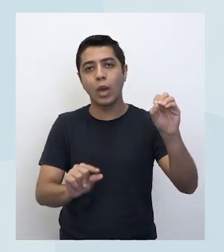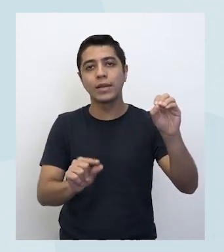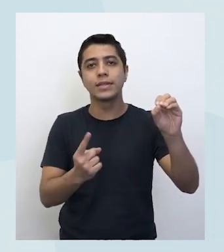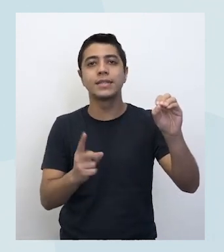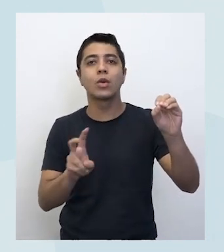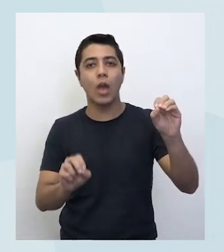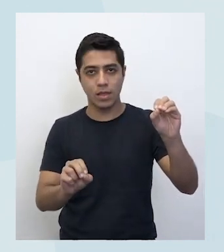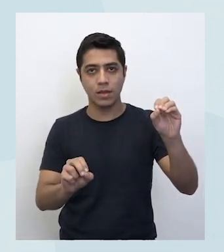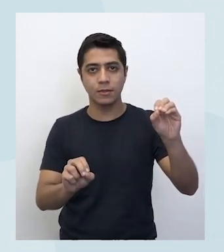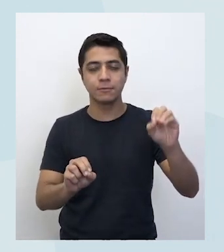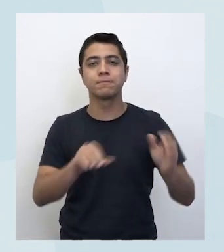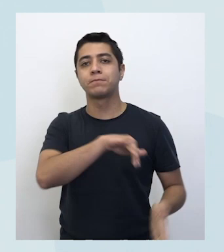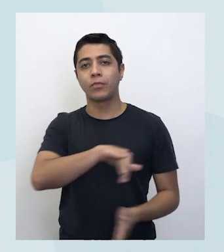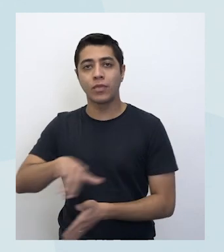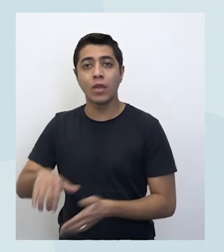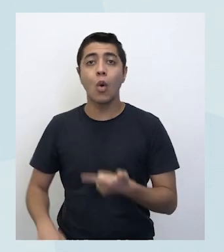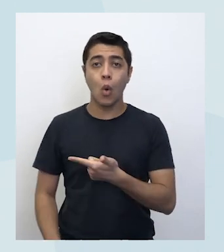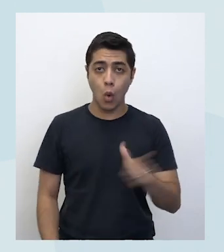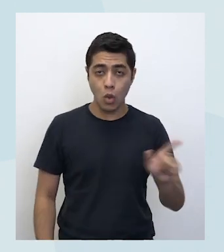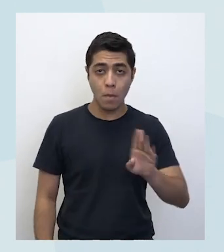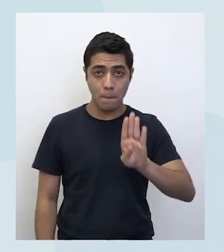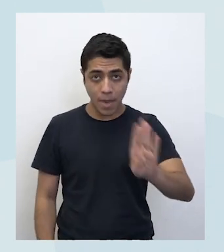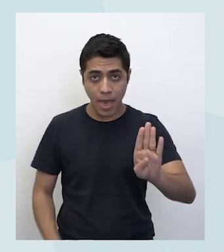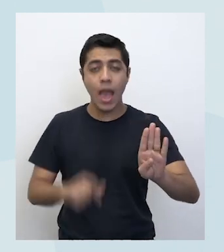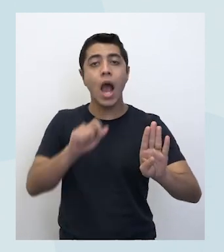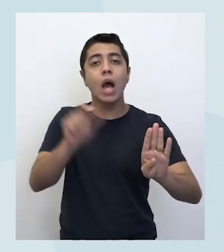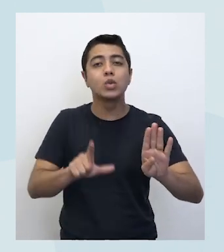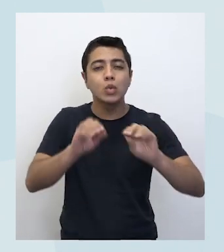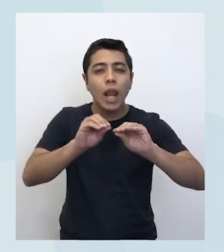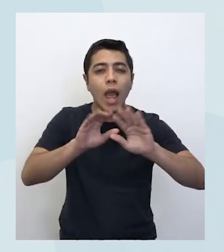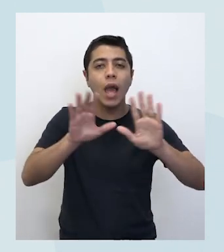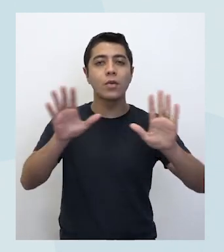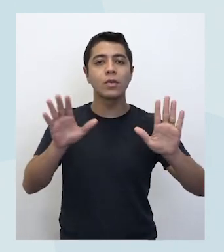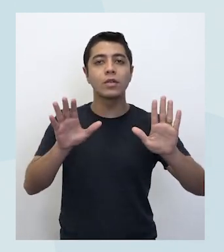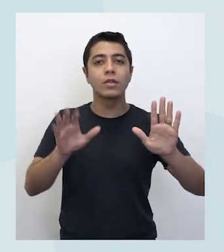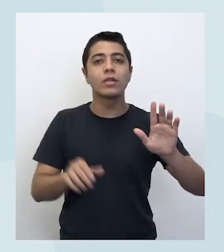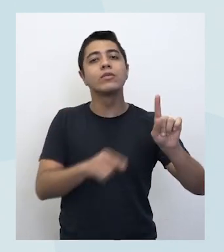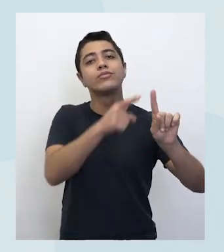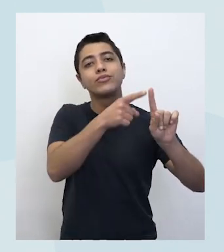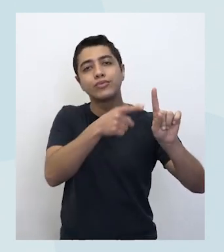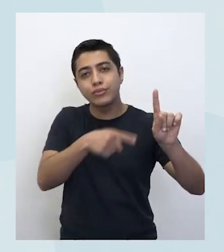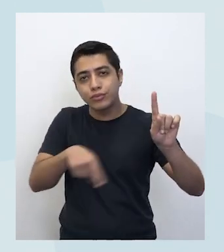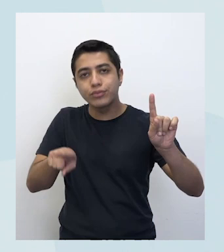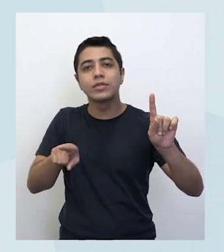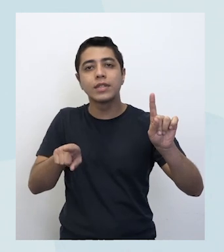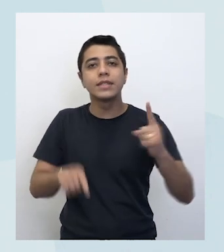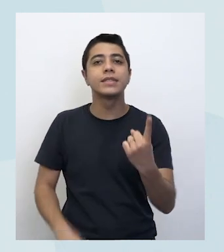reagente B, ele começa no 150 e vai decaindo até 125 aproximadamente,